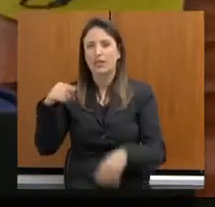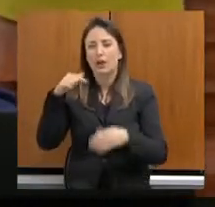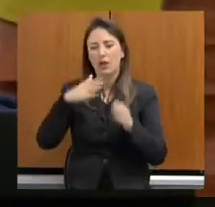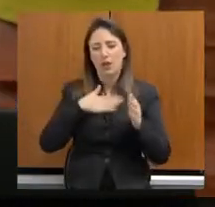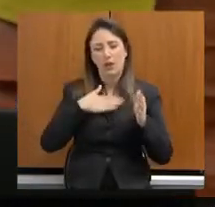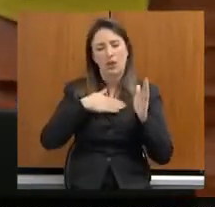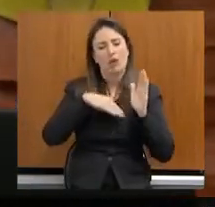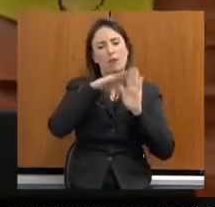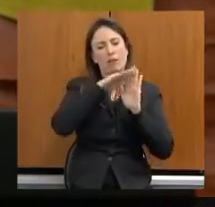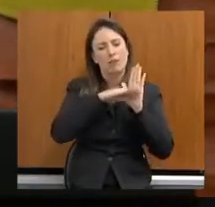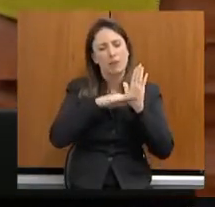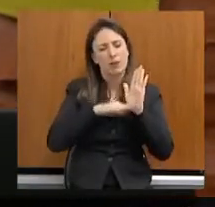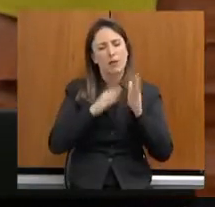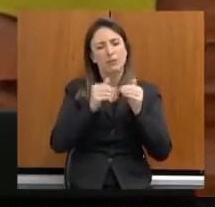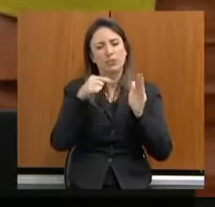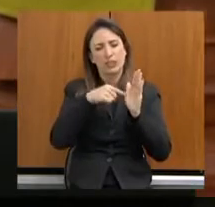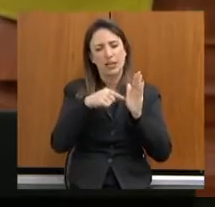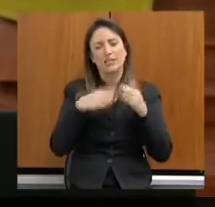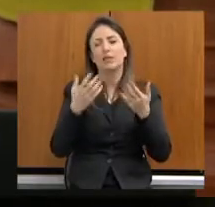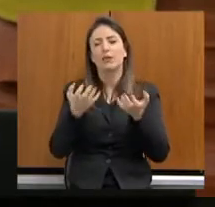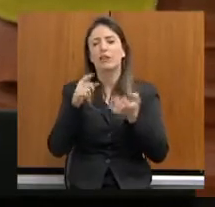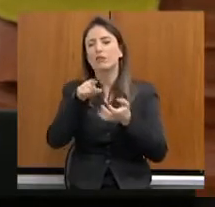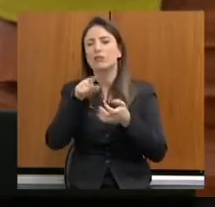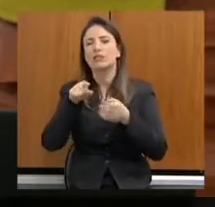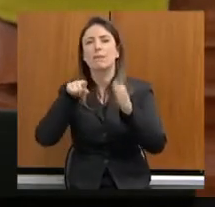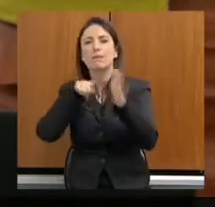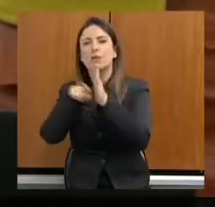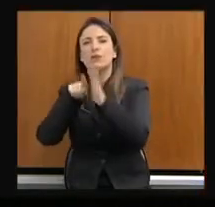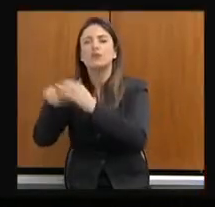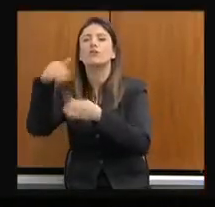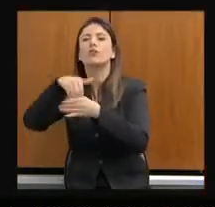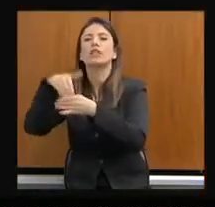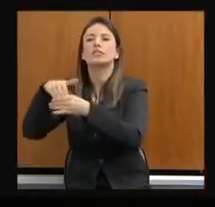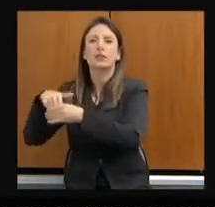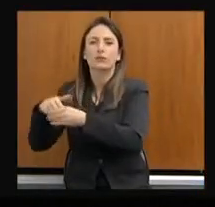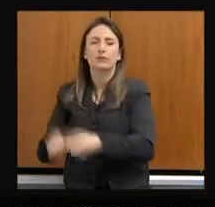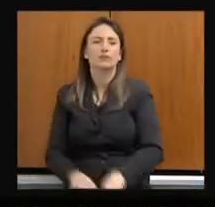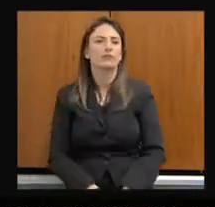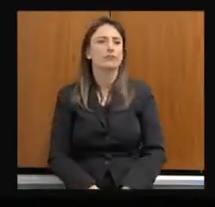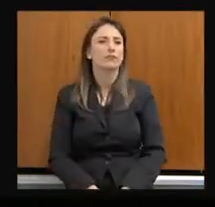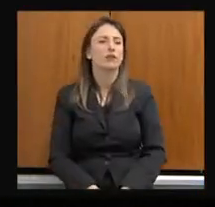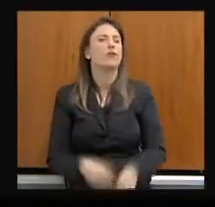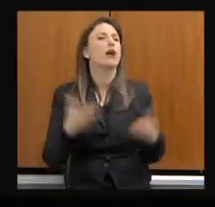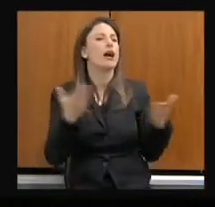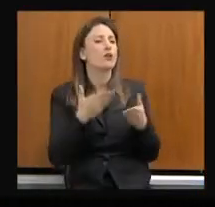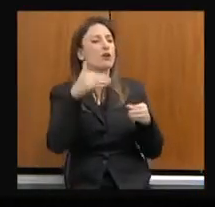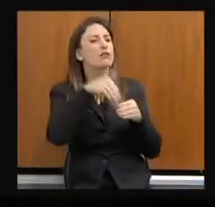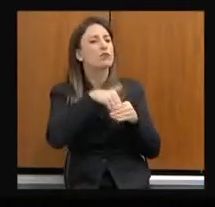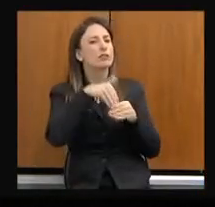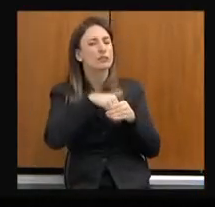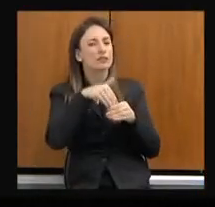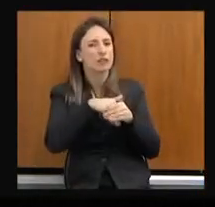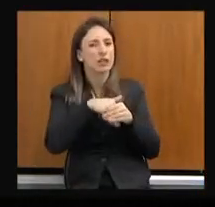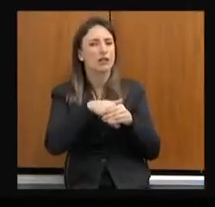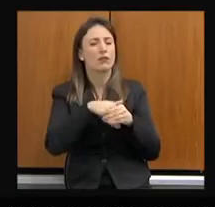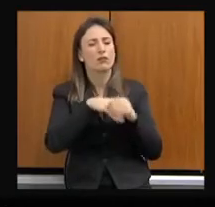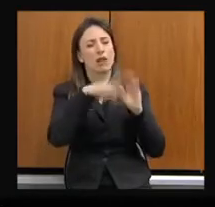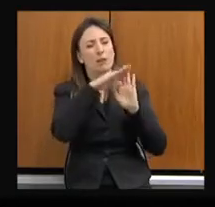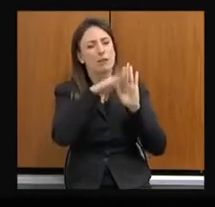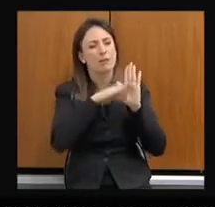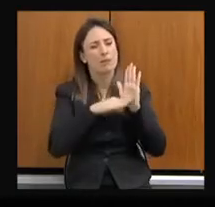coloque em votação em votação e em votação sem agredir Deputado